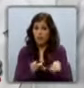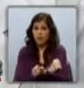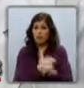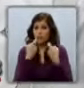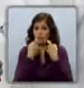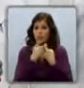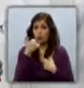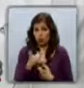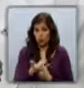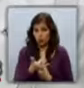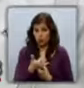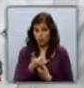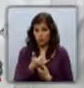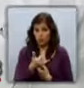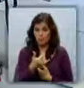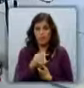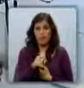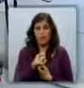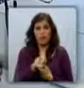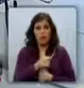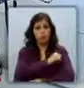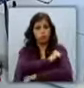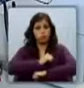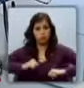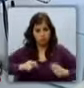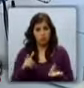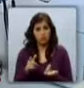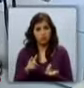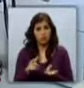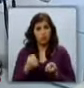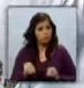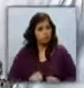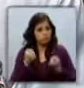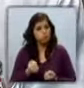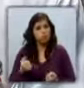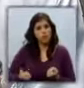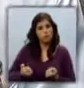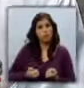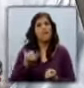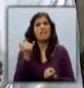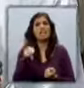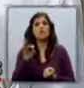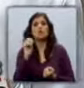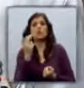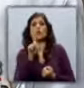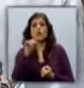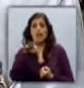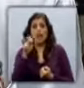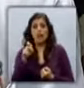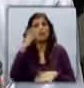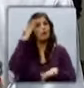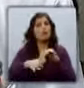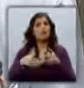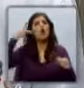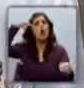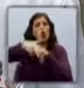2 que são aumento de peso e resistência a insulina não vamos de um momento para outro deixar de fazer fólio o